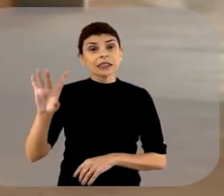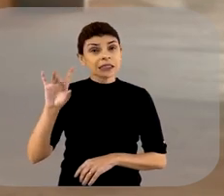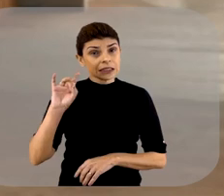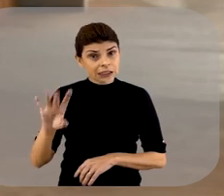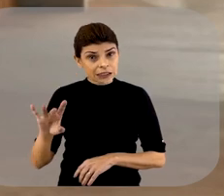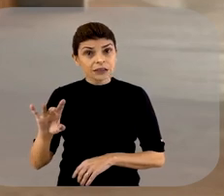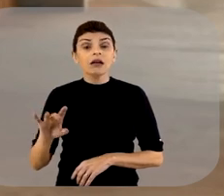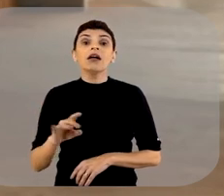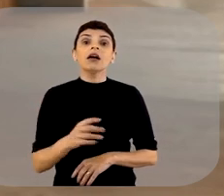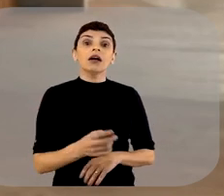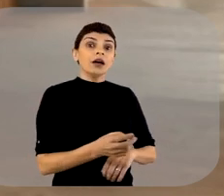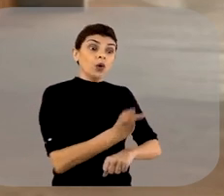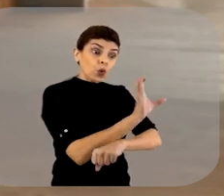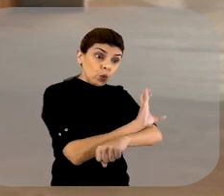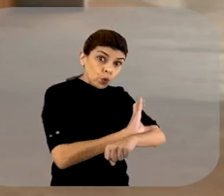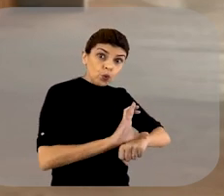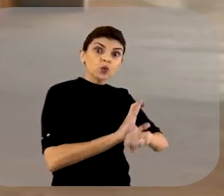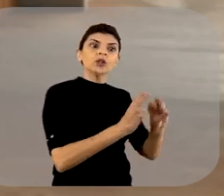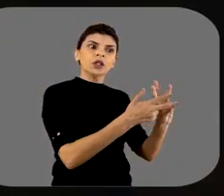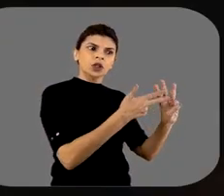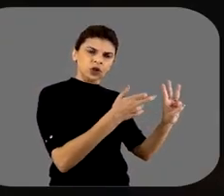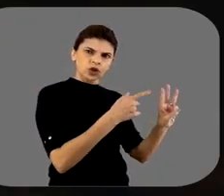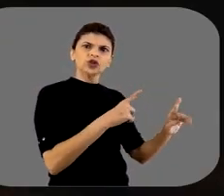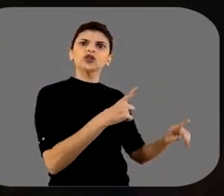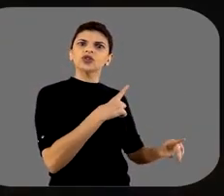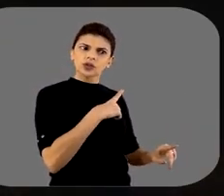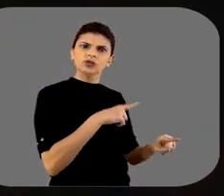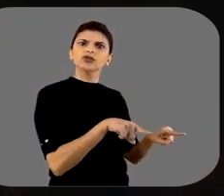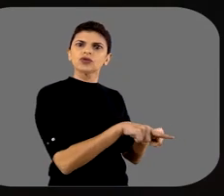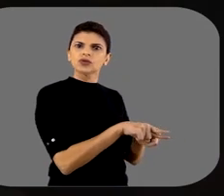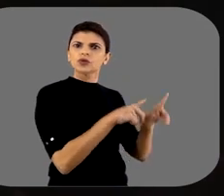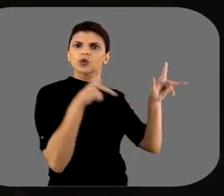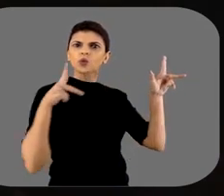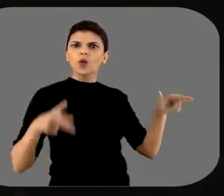a cultura de indígena tem também isso aí.